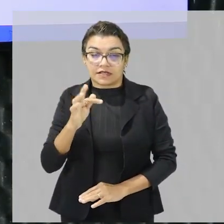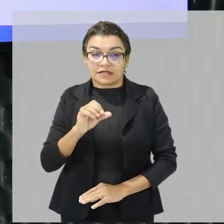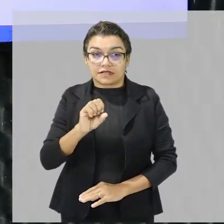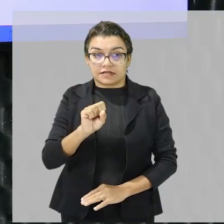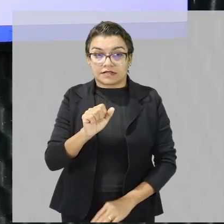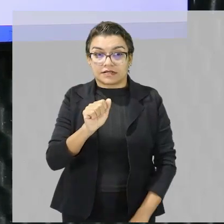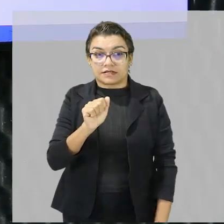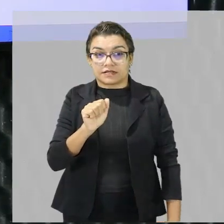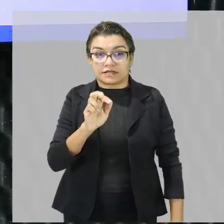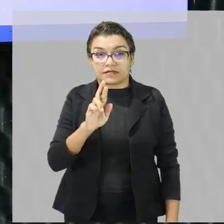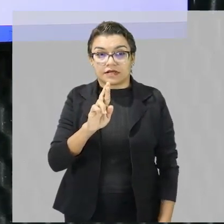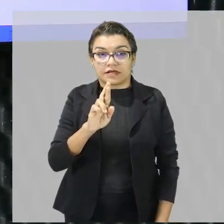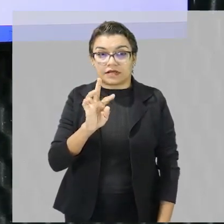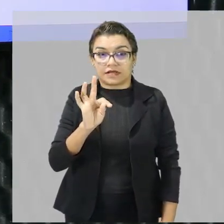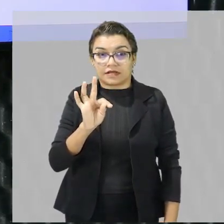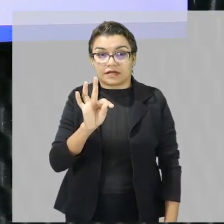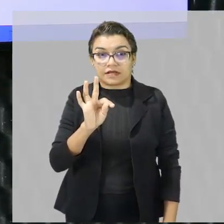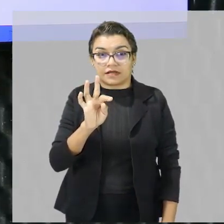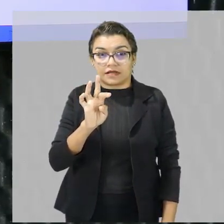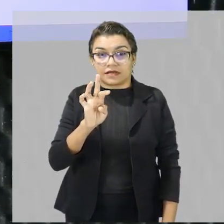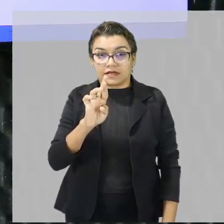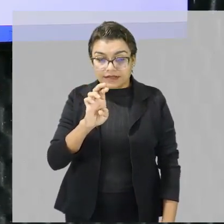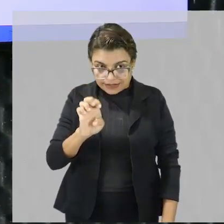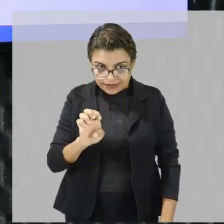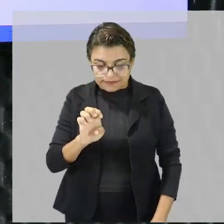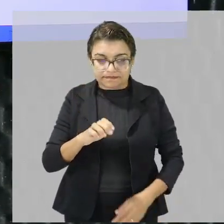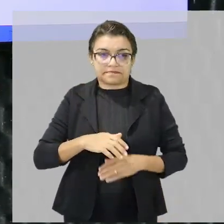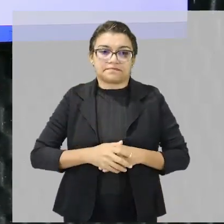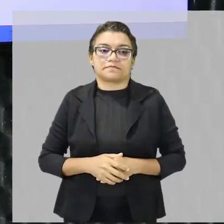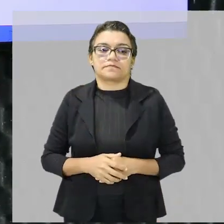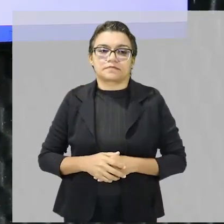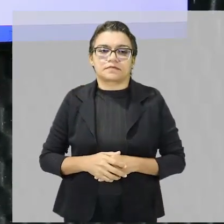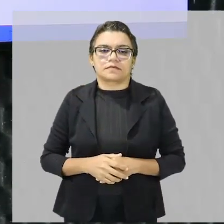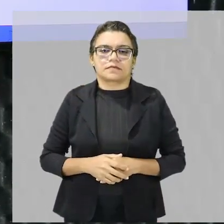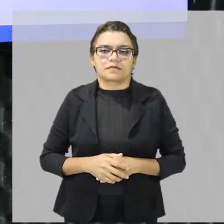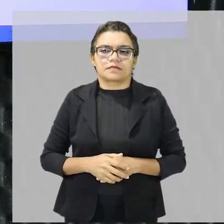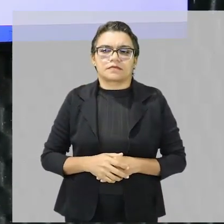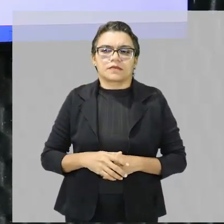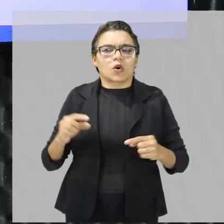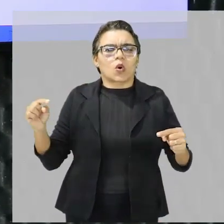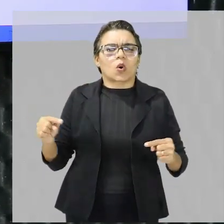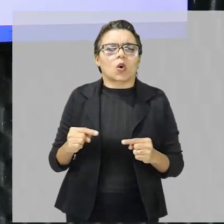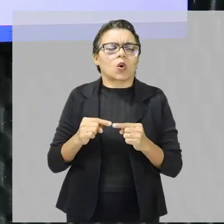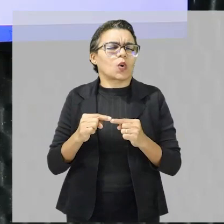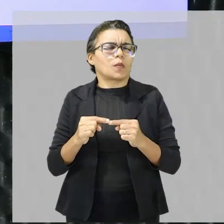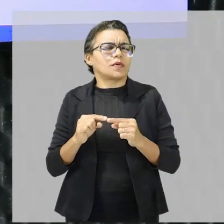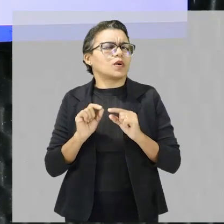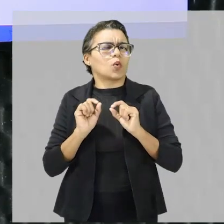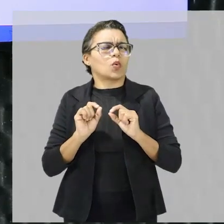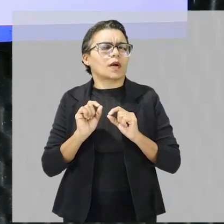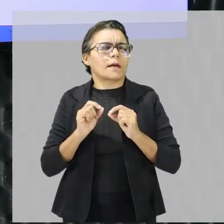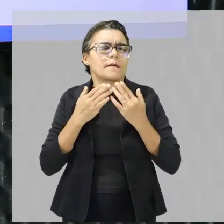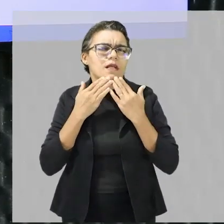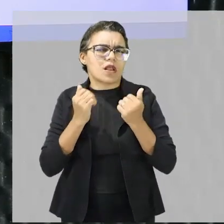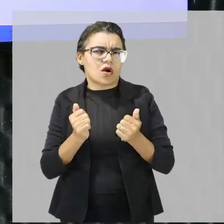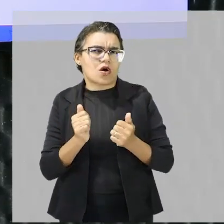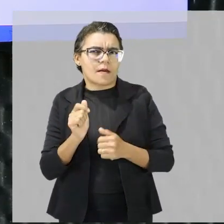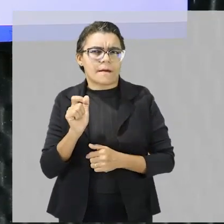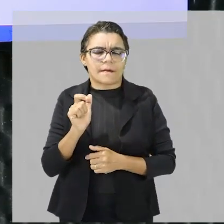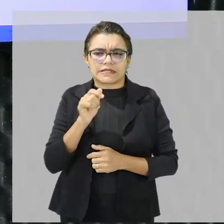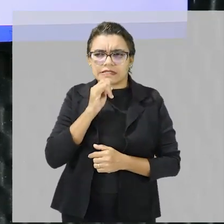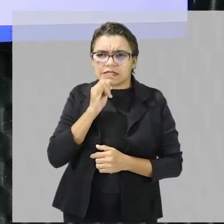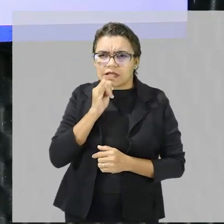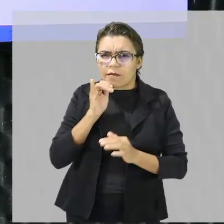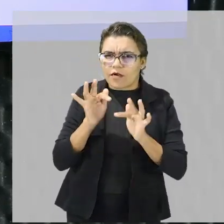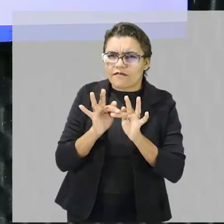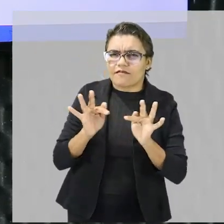Veja só, o que melhor define então esta expressão para este filósofo? Qual foi a intenção,